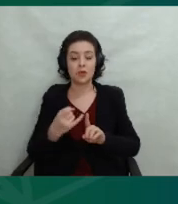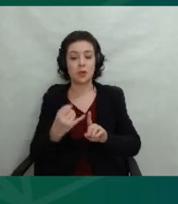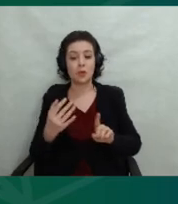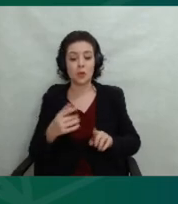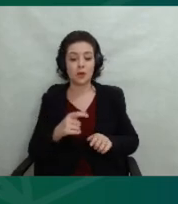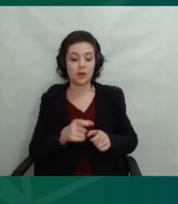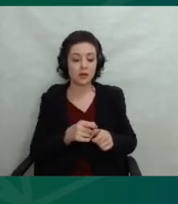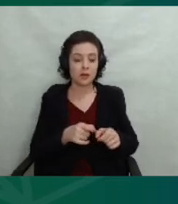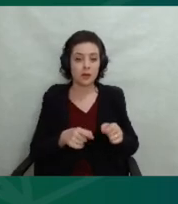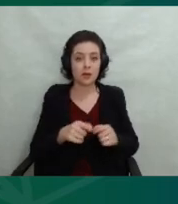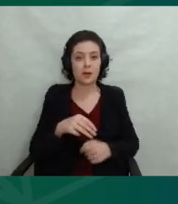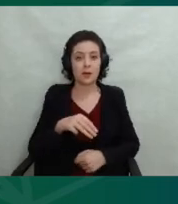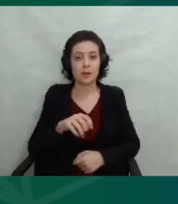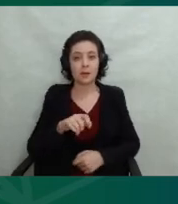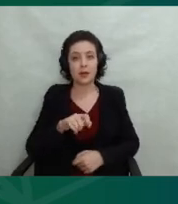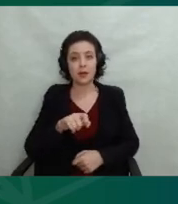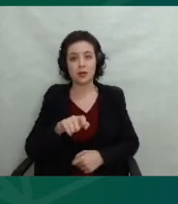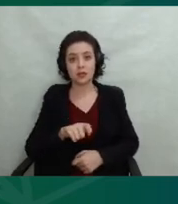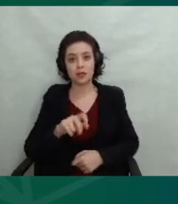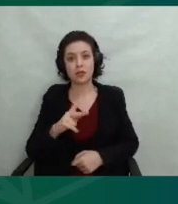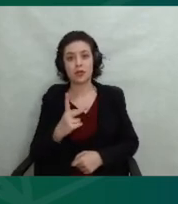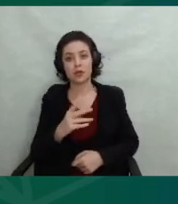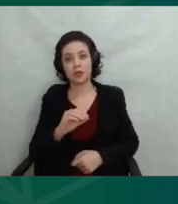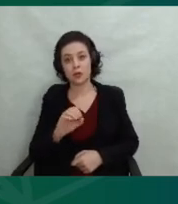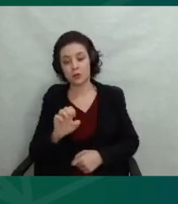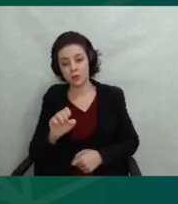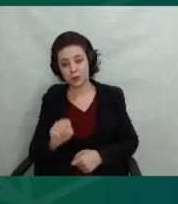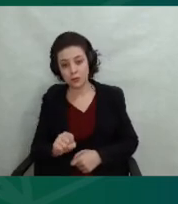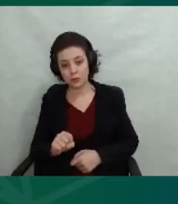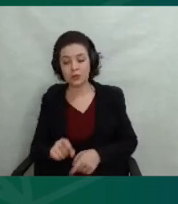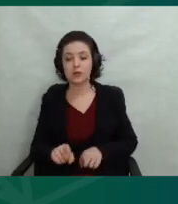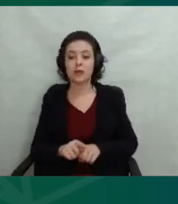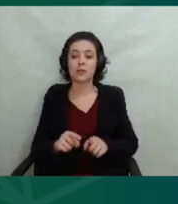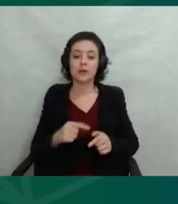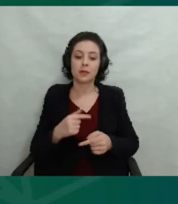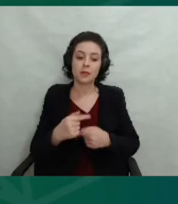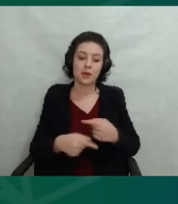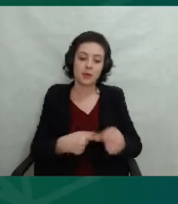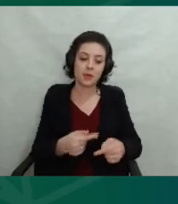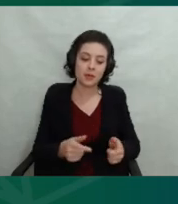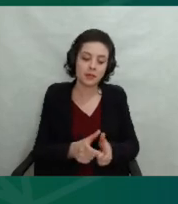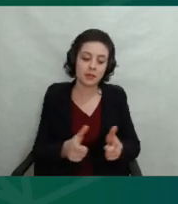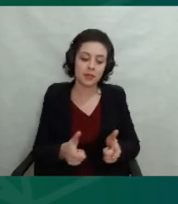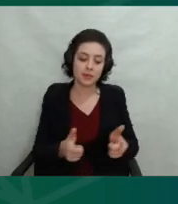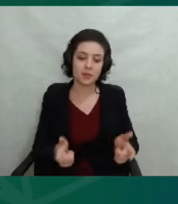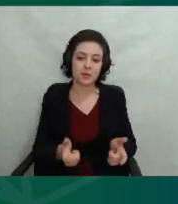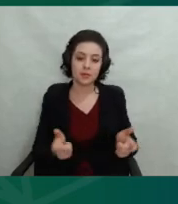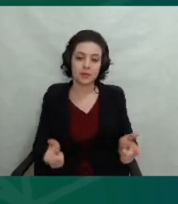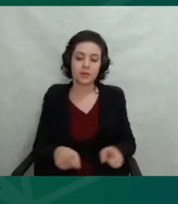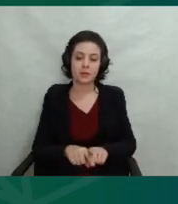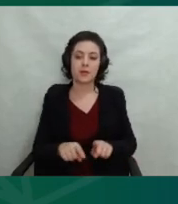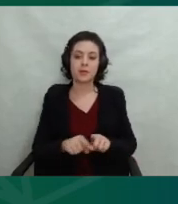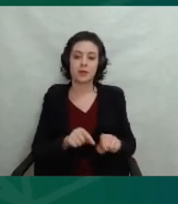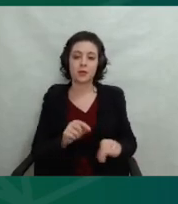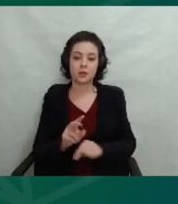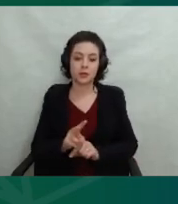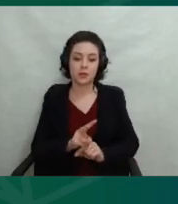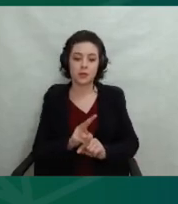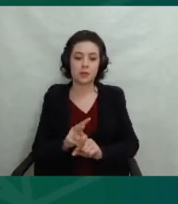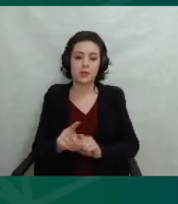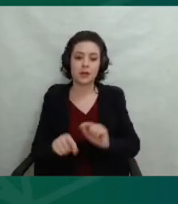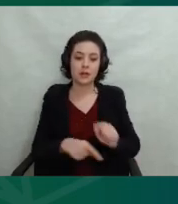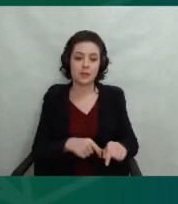tem um papel importante na reprodução desses animais, então na maturação das gônadas, depois na desova e assim